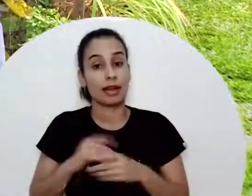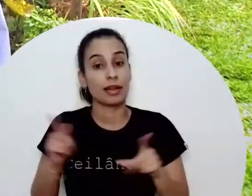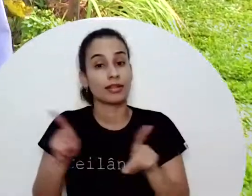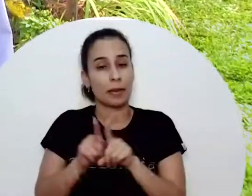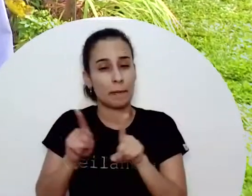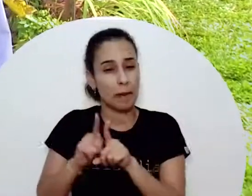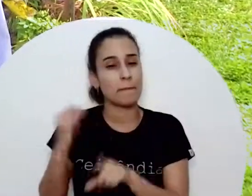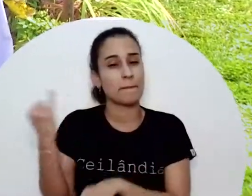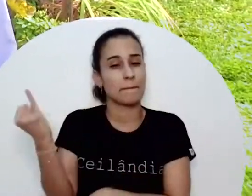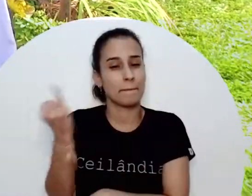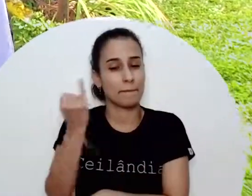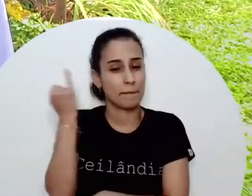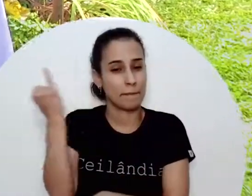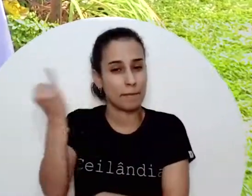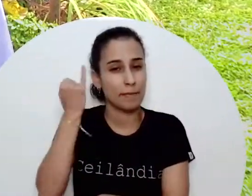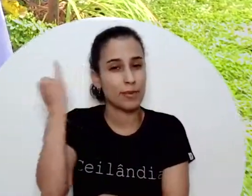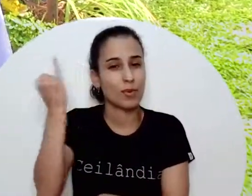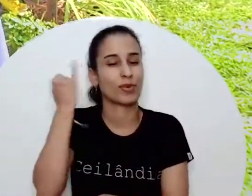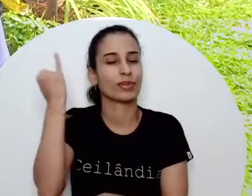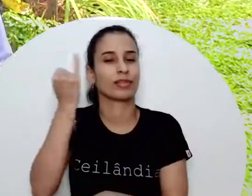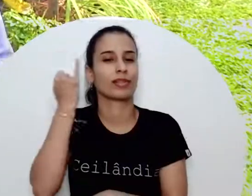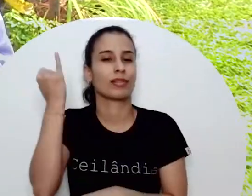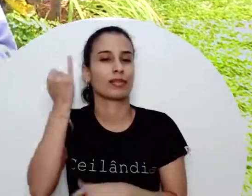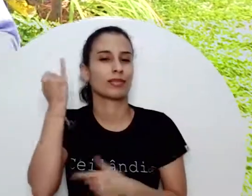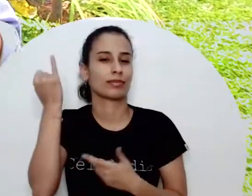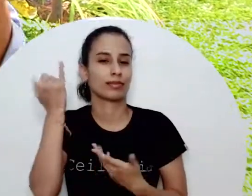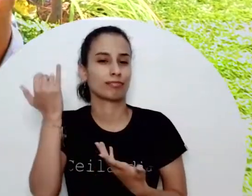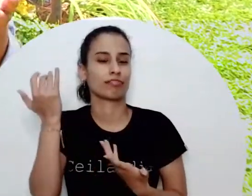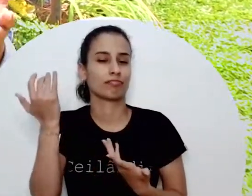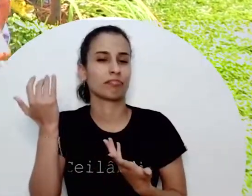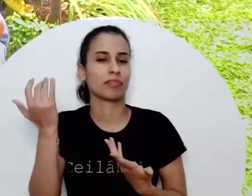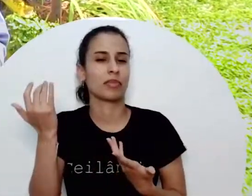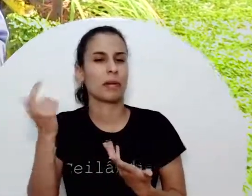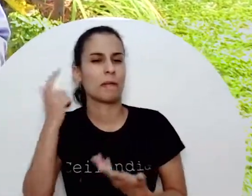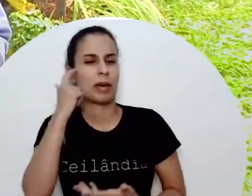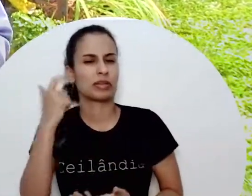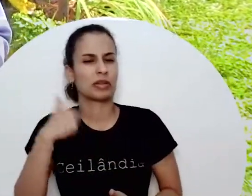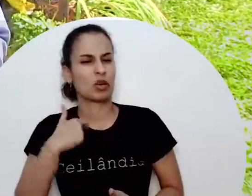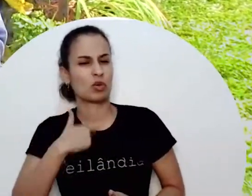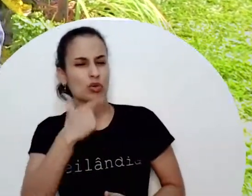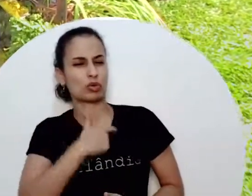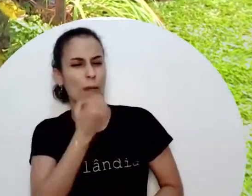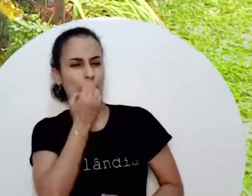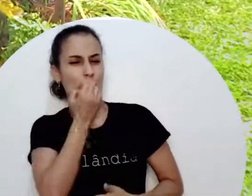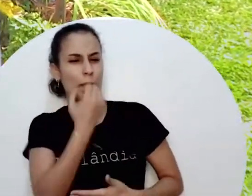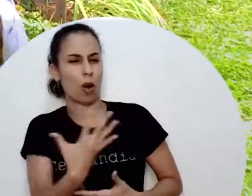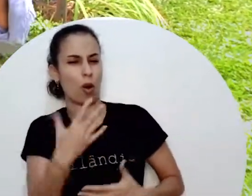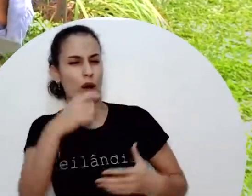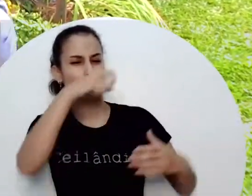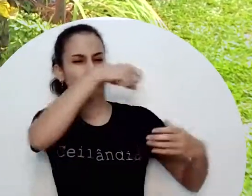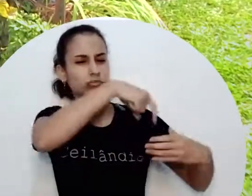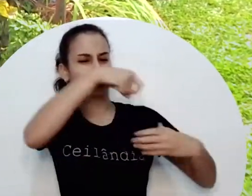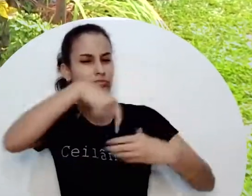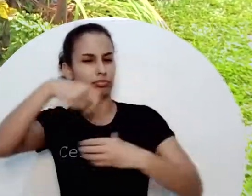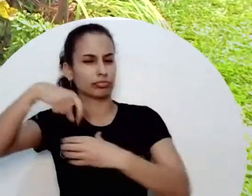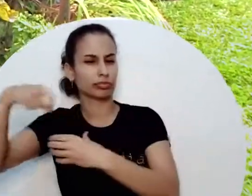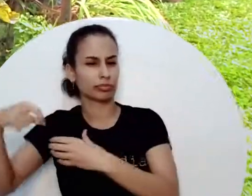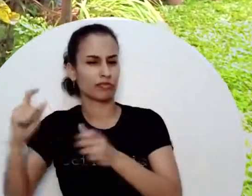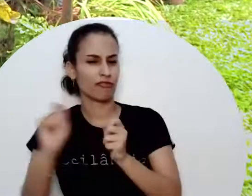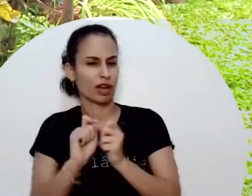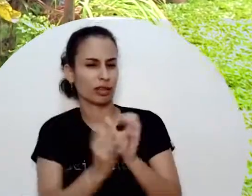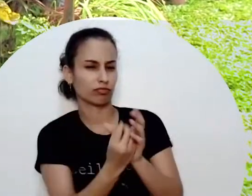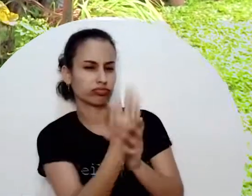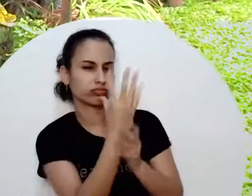Uma das coisas que são mais importantes, ainda voltando lá, teve um dos nossos vídeos que a gente tratou daquela questão: será que eu tenho mão boa